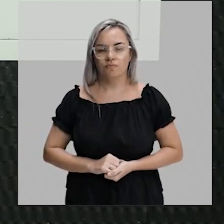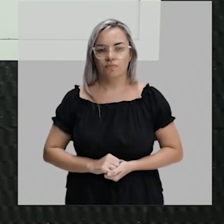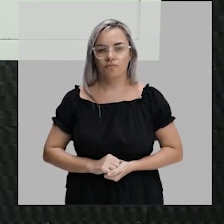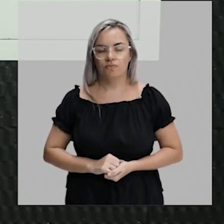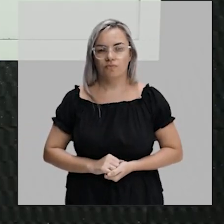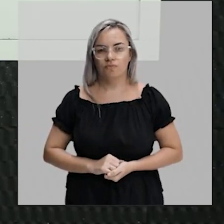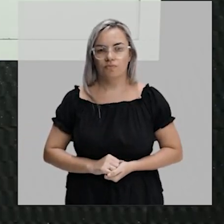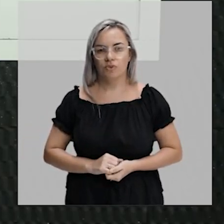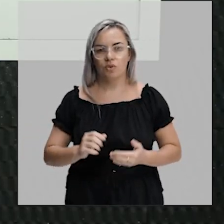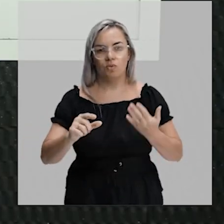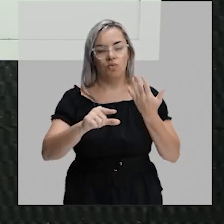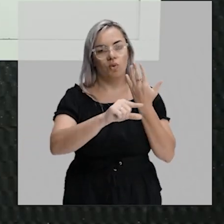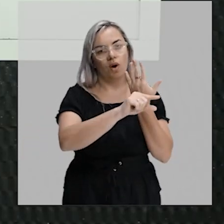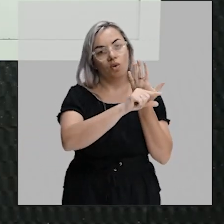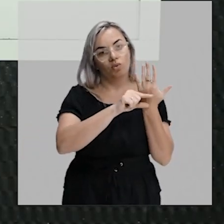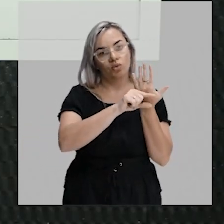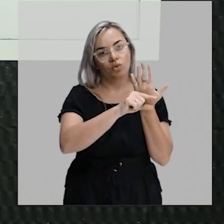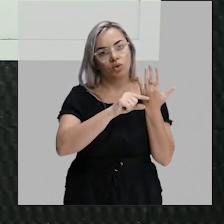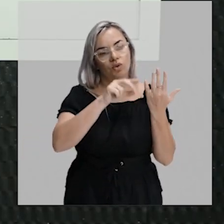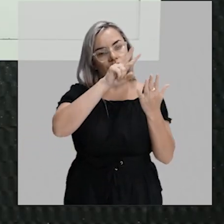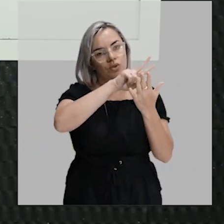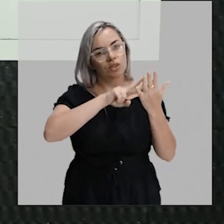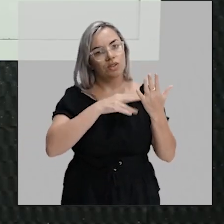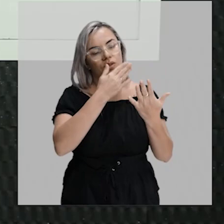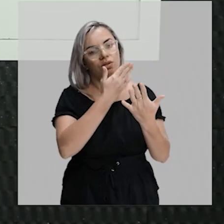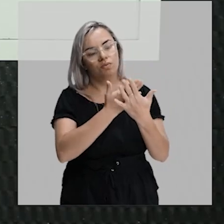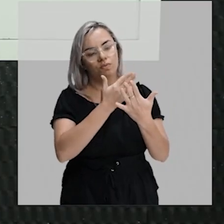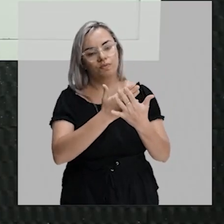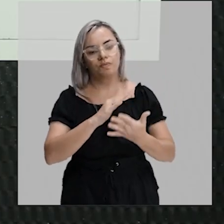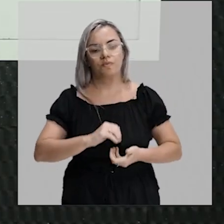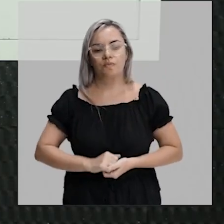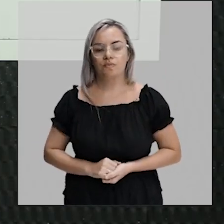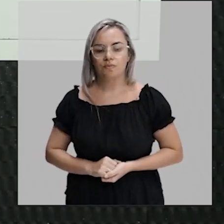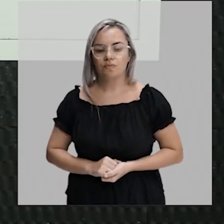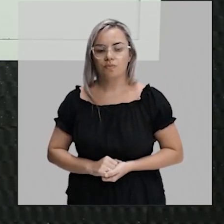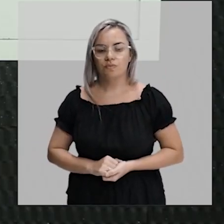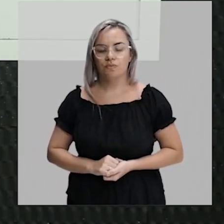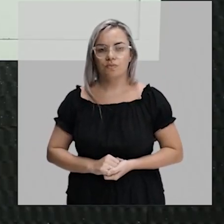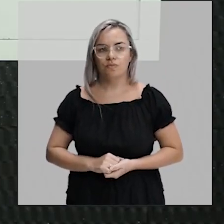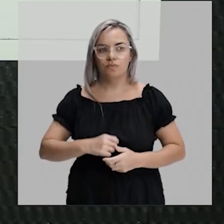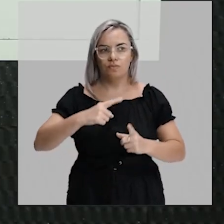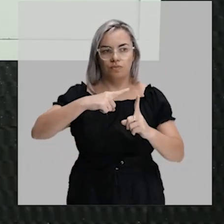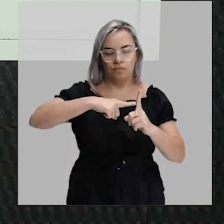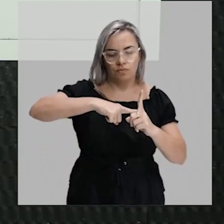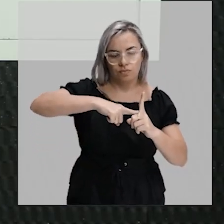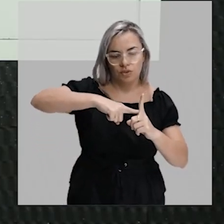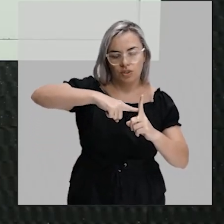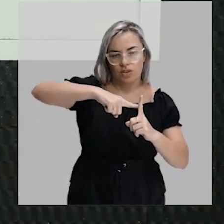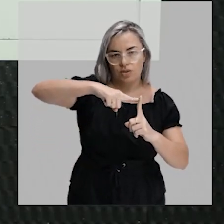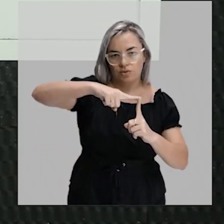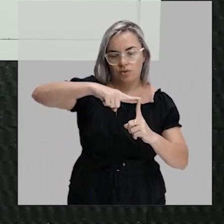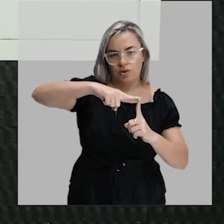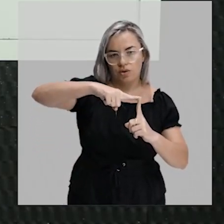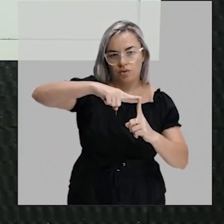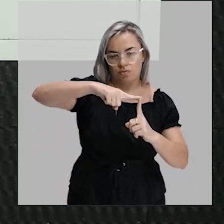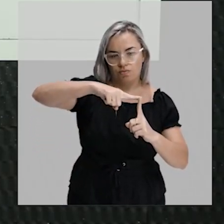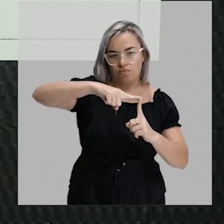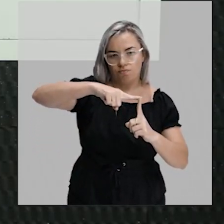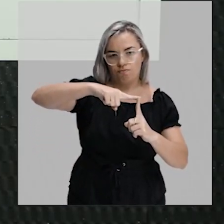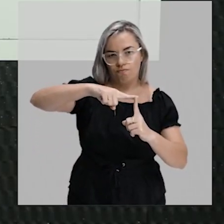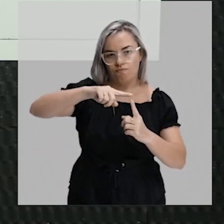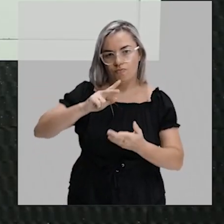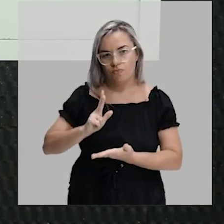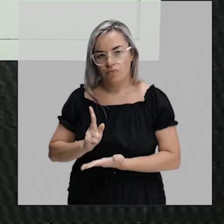do autor que você vai ler. Então a isotérmica, o nome já fala, Iso é igual, térmica vem de temperatura.